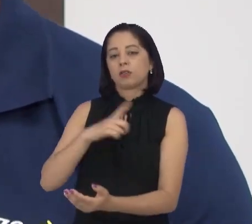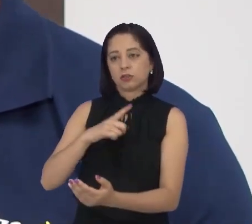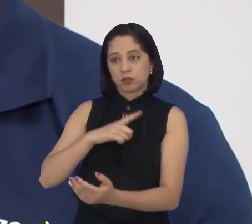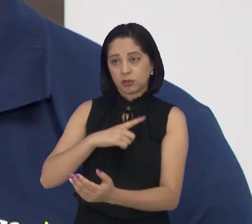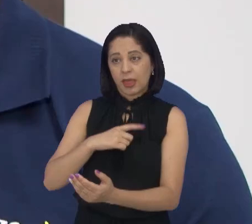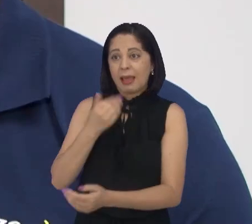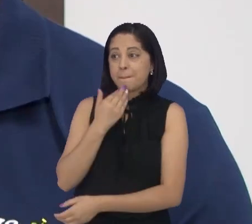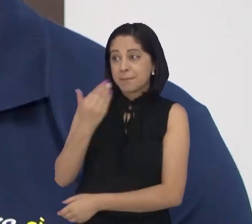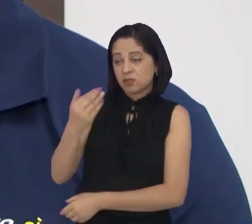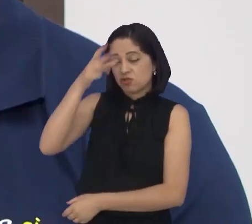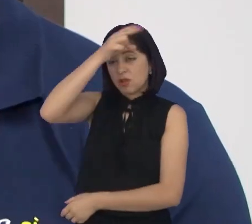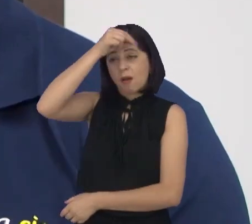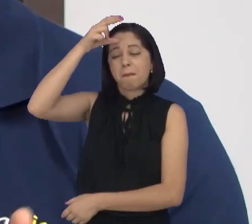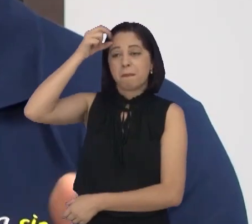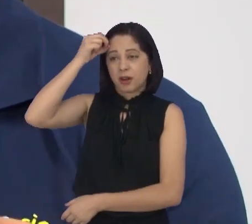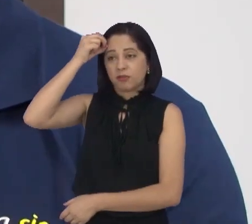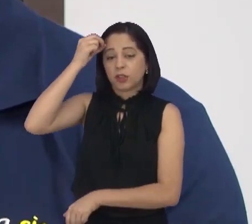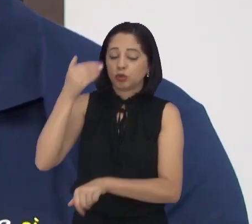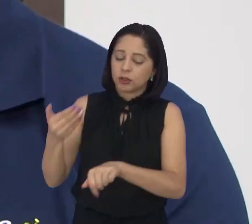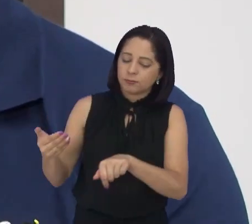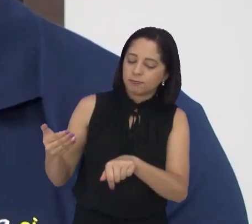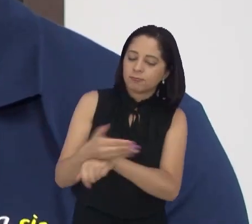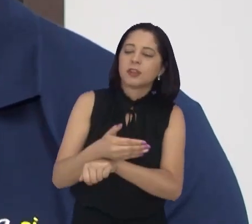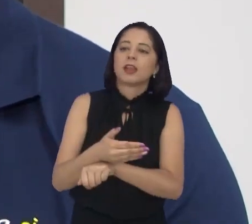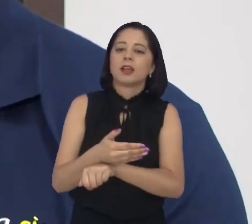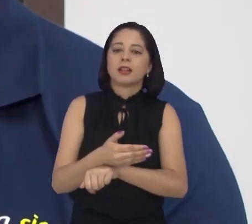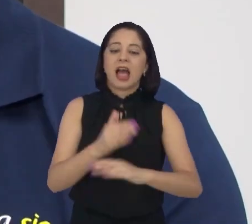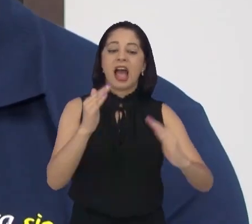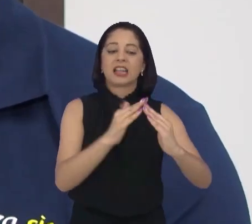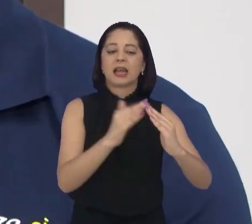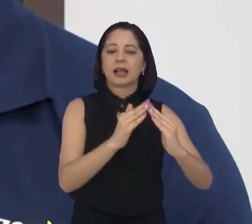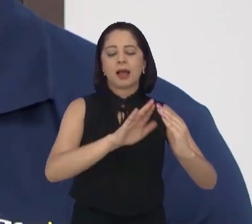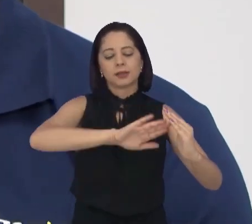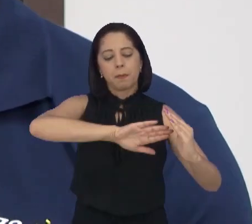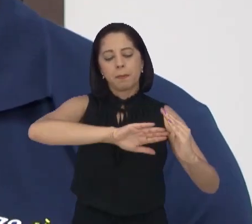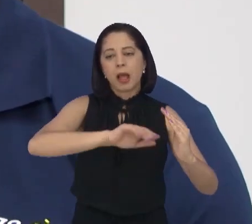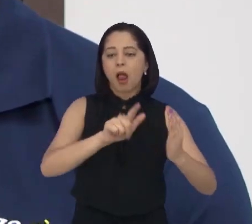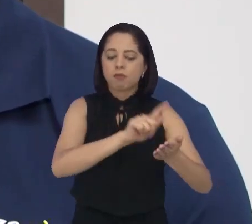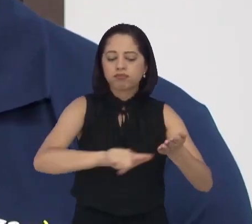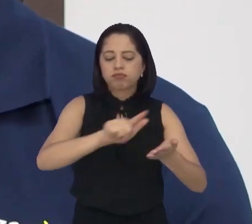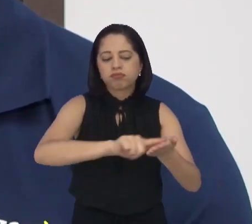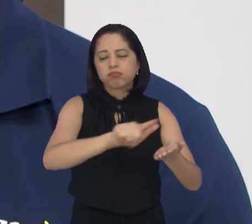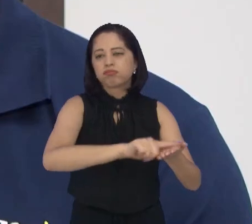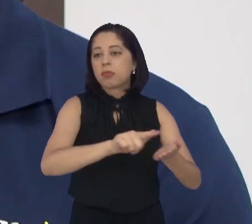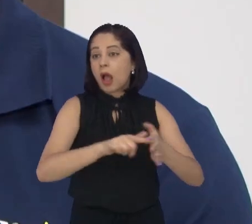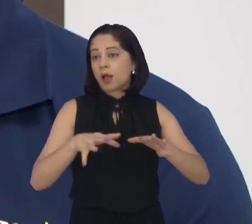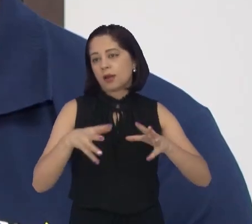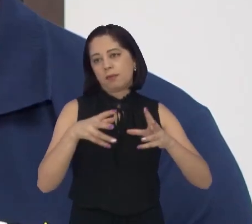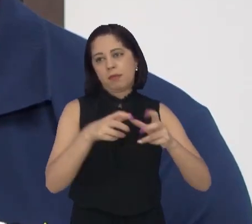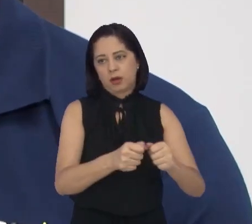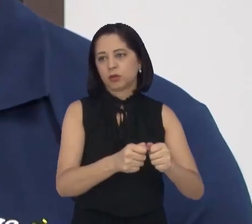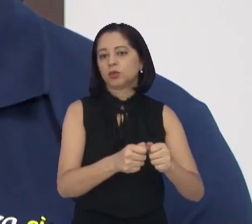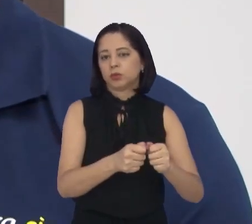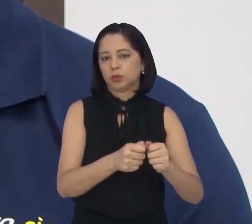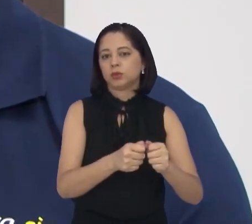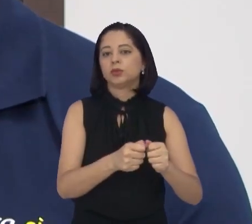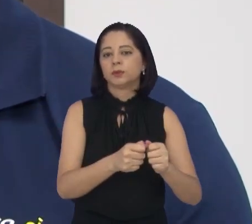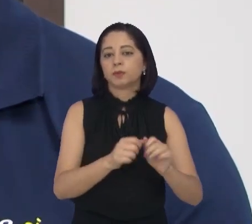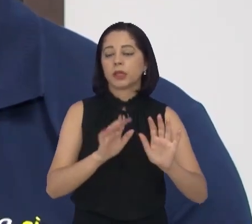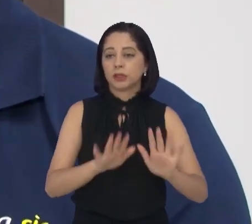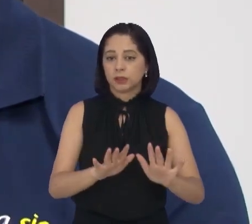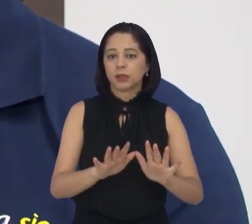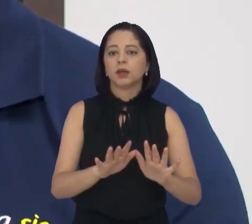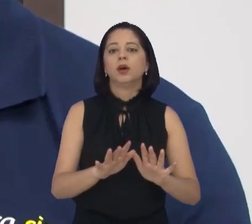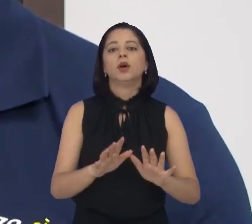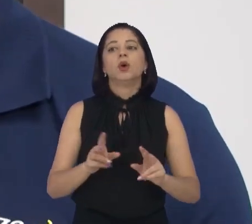poder público, a prefeitura, possa ingressar naquele imóvel e fazer aquela limpeza daqueles resíduos ali para o morador. Então nós